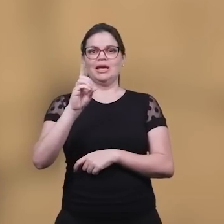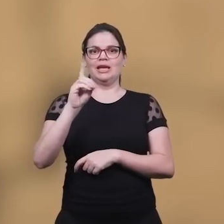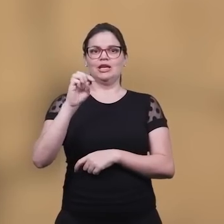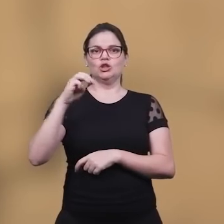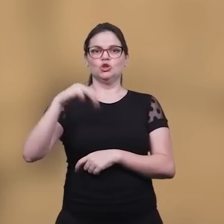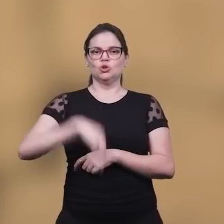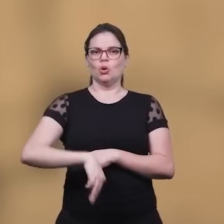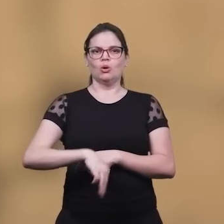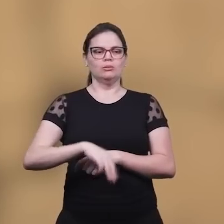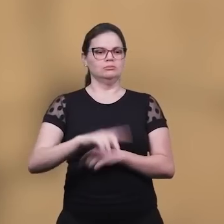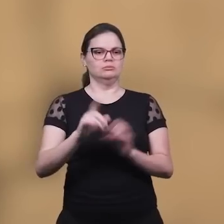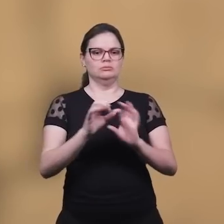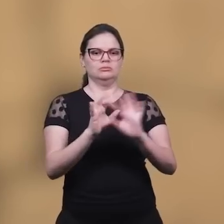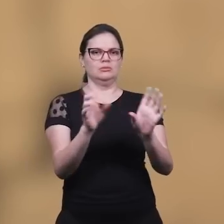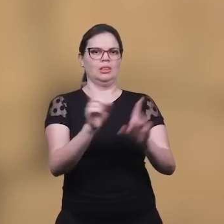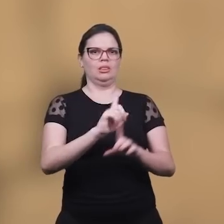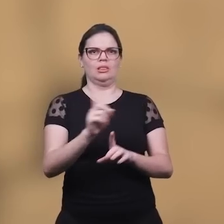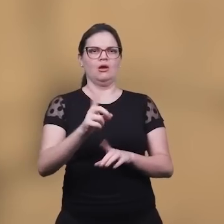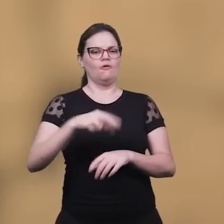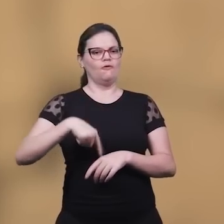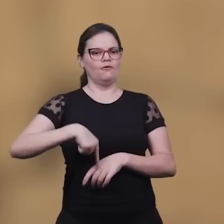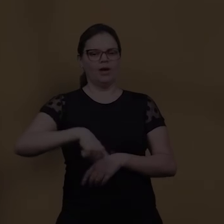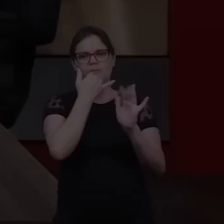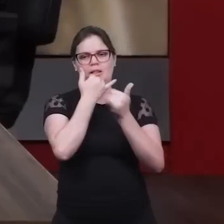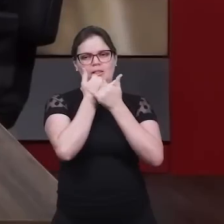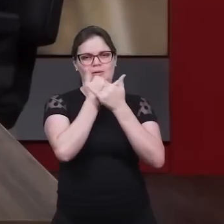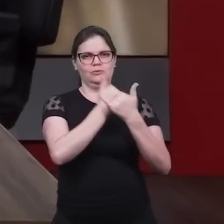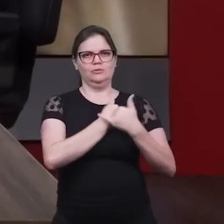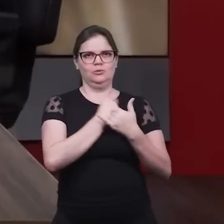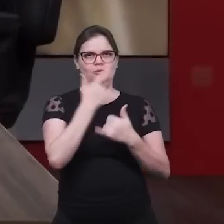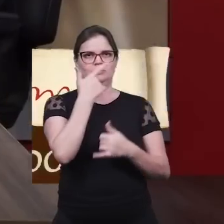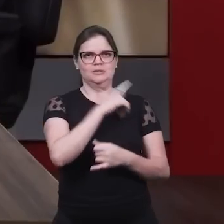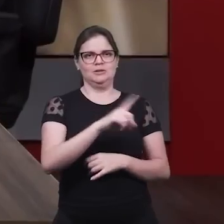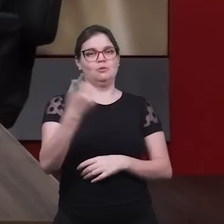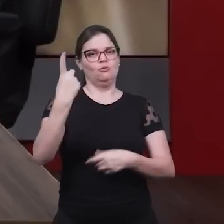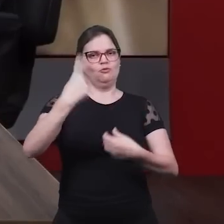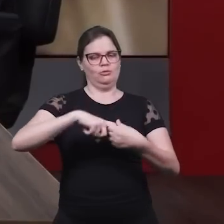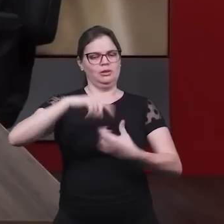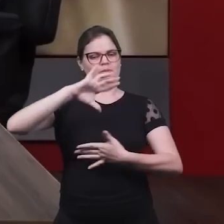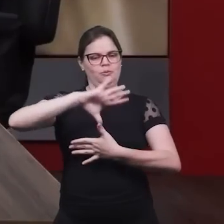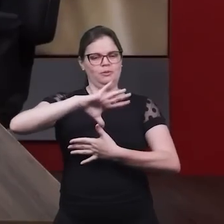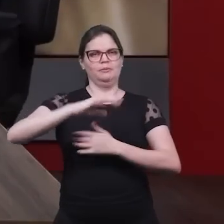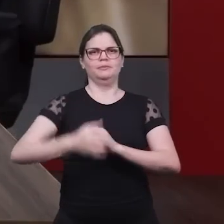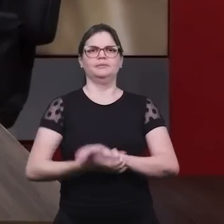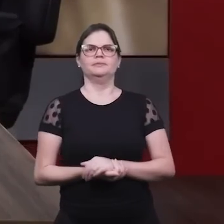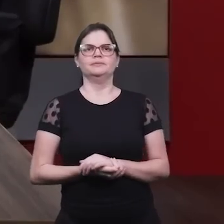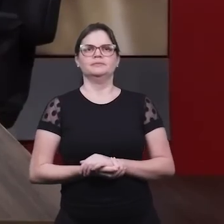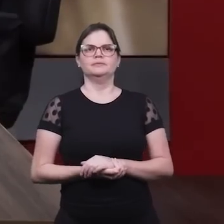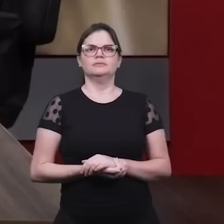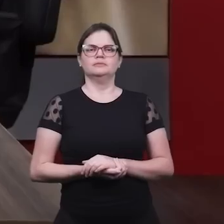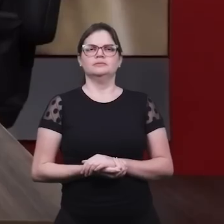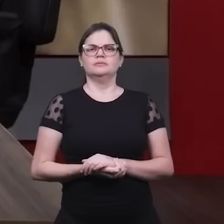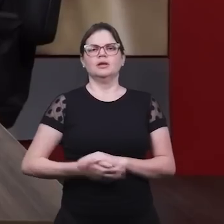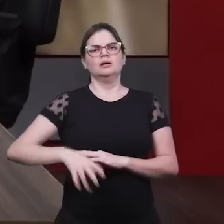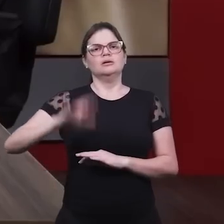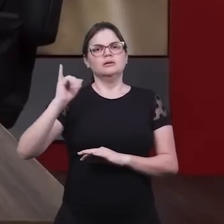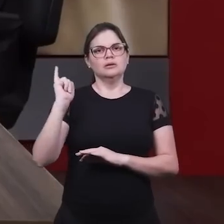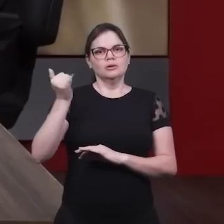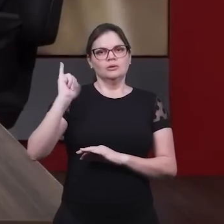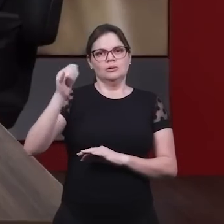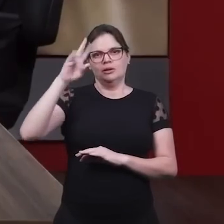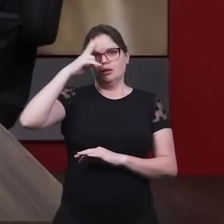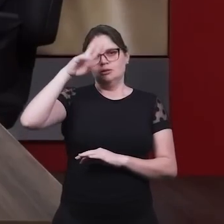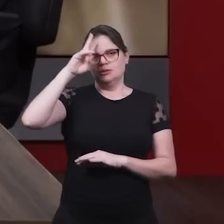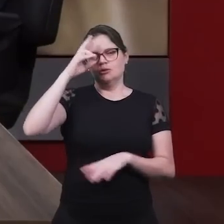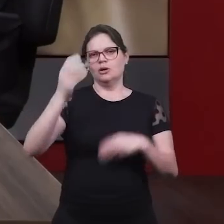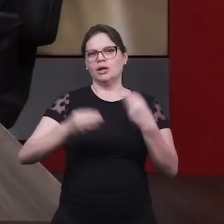Israel continuasse, mas essa história nós vamos contar aqui. Então, Samuel, conta a história aqui dentro. Tu passou, qual foi a tua caminhada